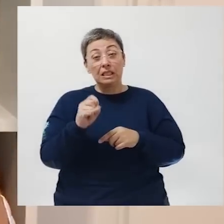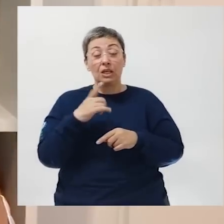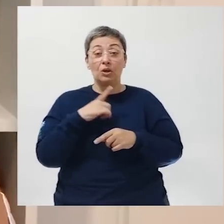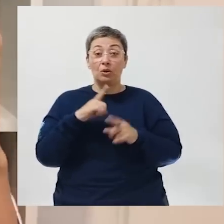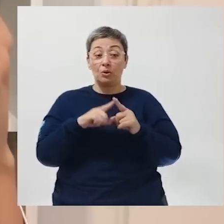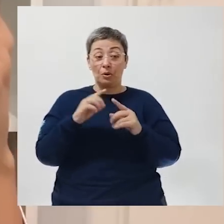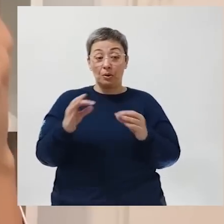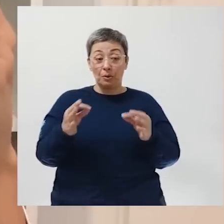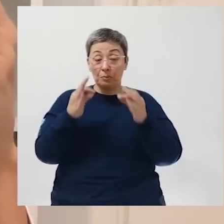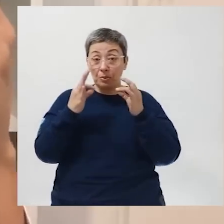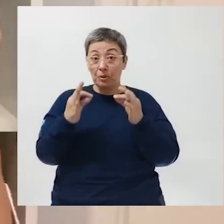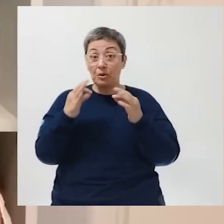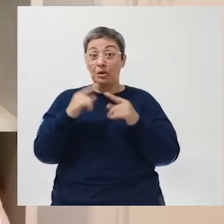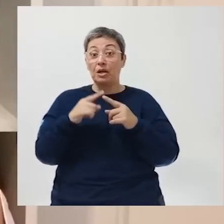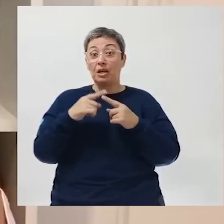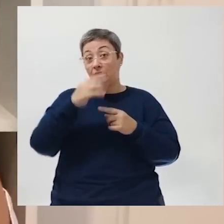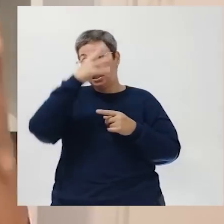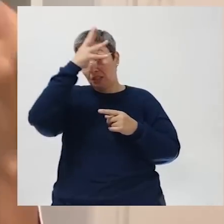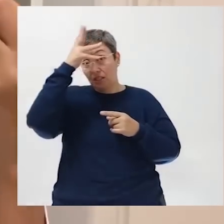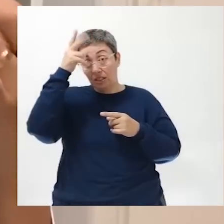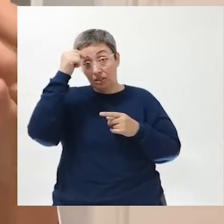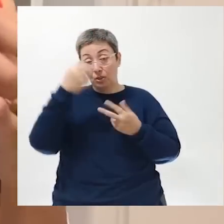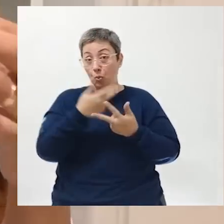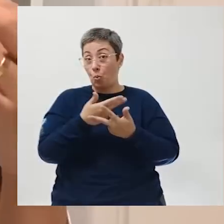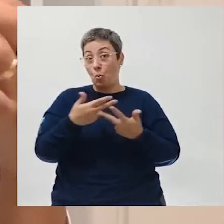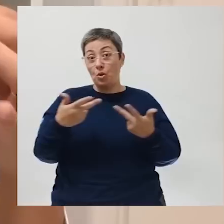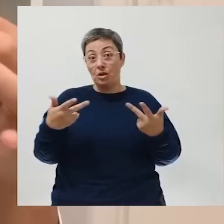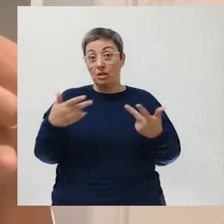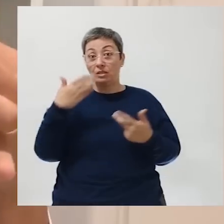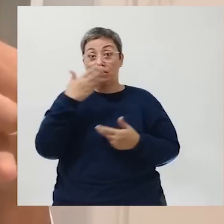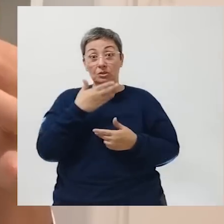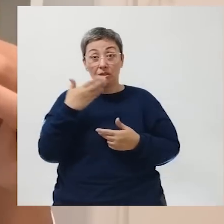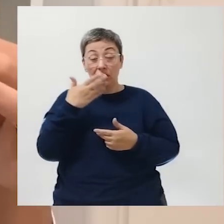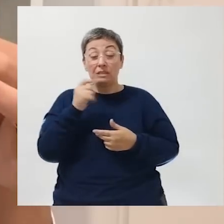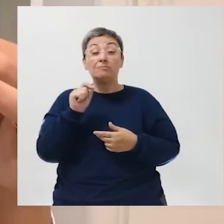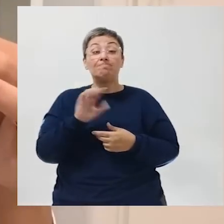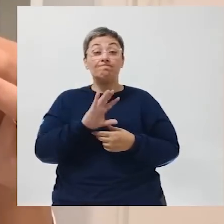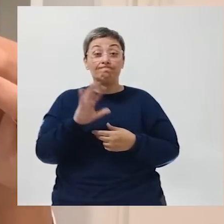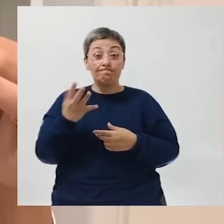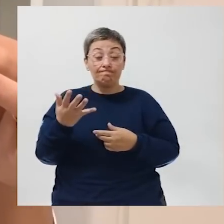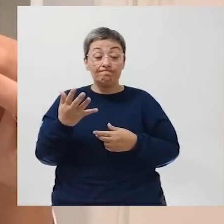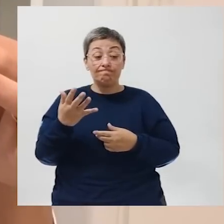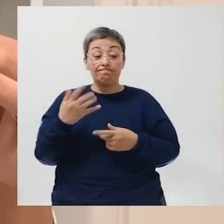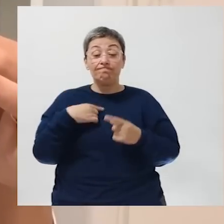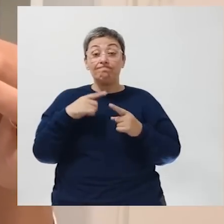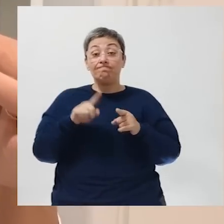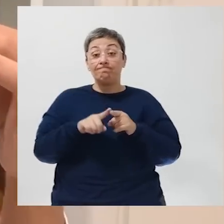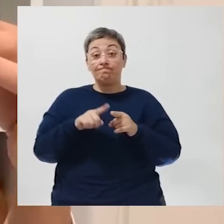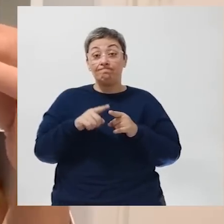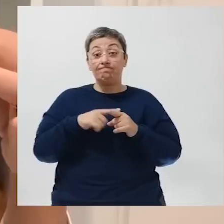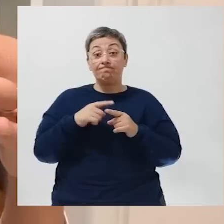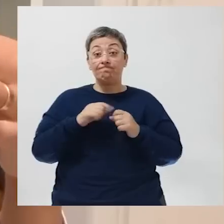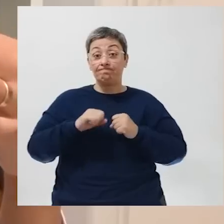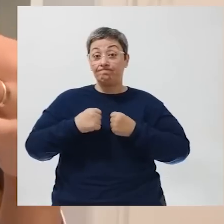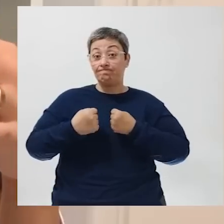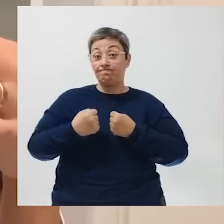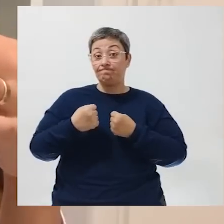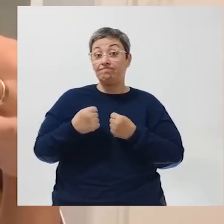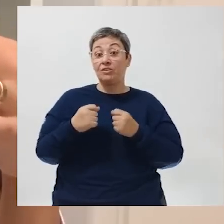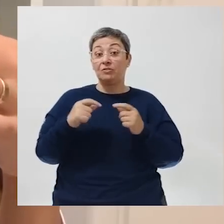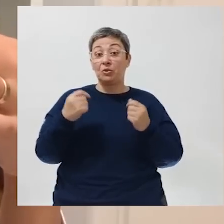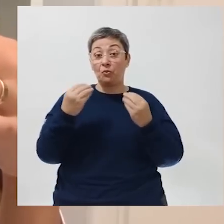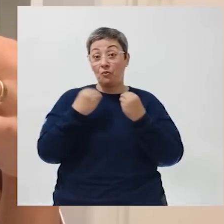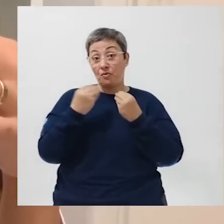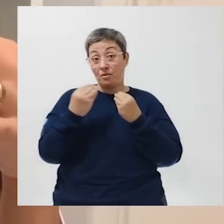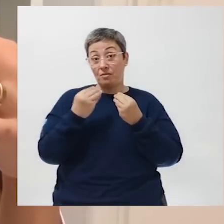biscoito, se a gente só come pastel, refrigerante, um monte de doce, sabe o que acontece? Os nossos soldadinhos